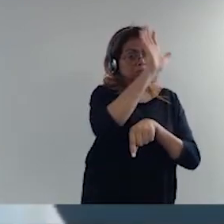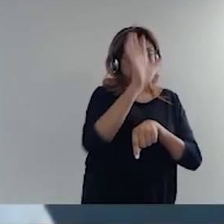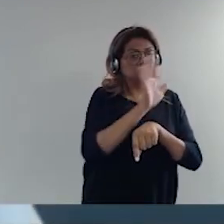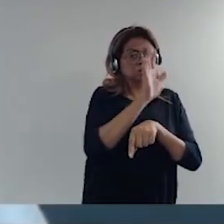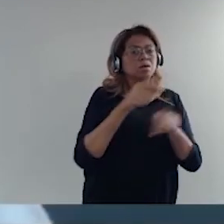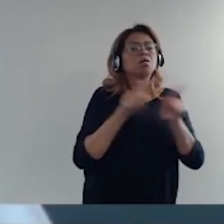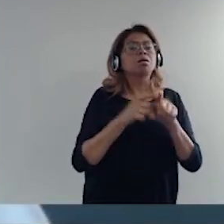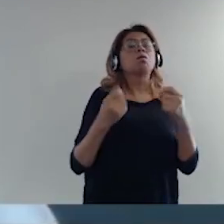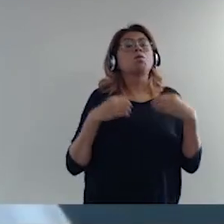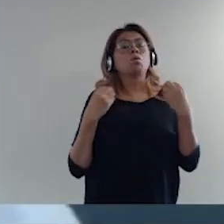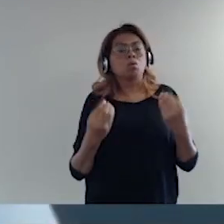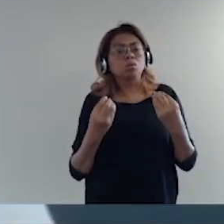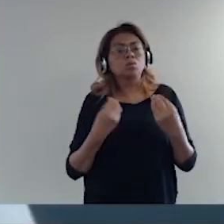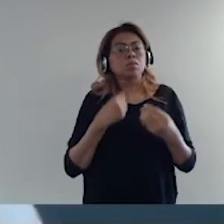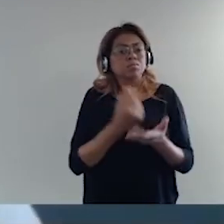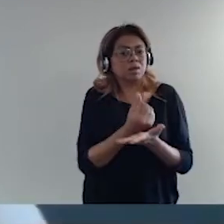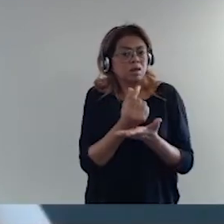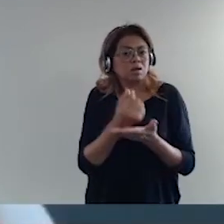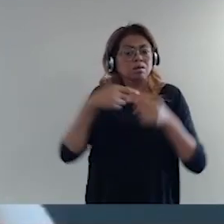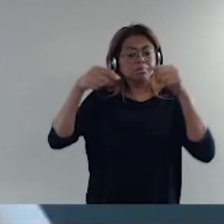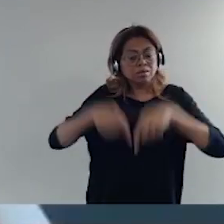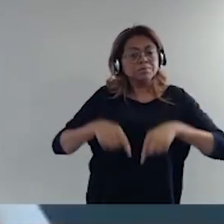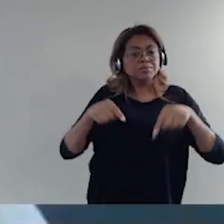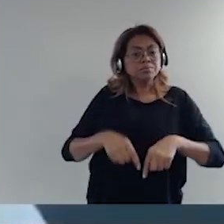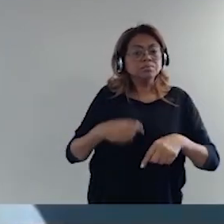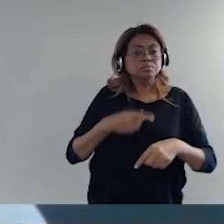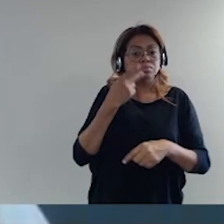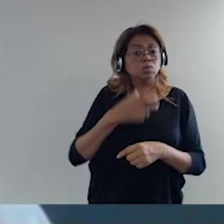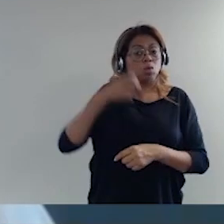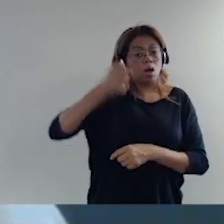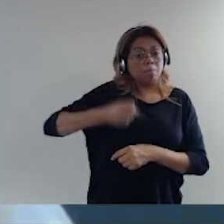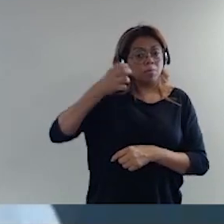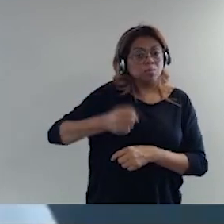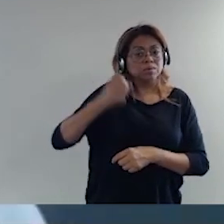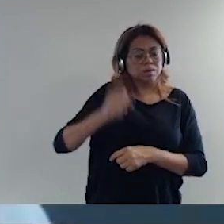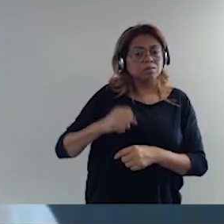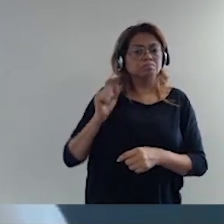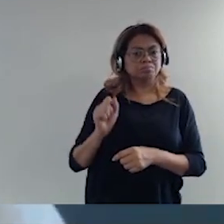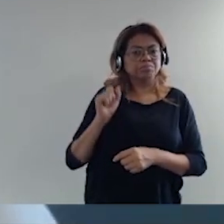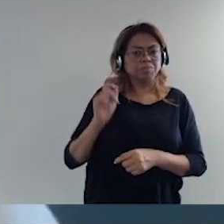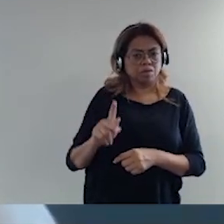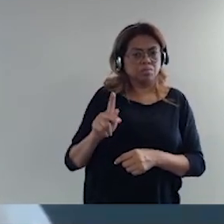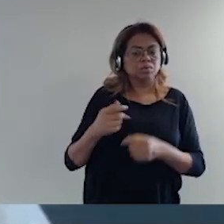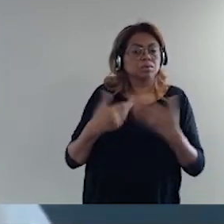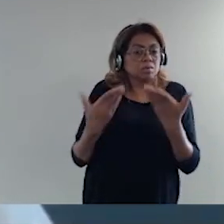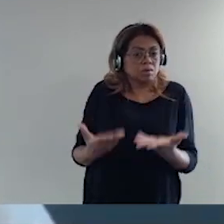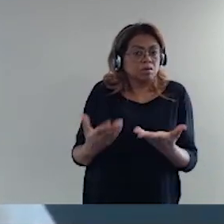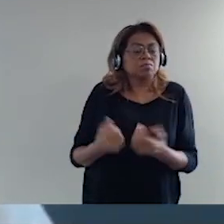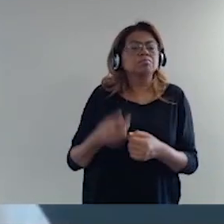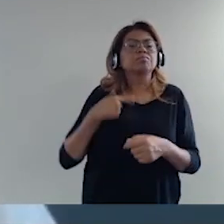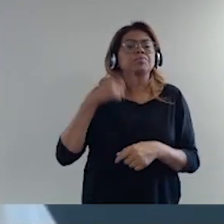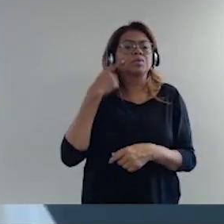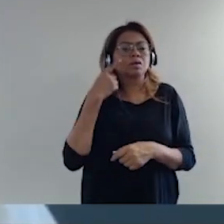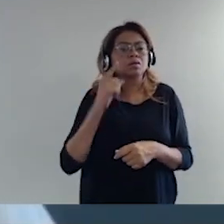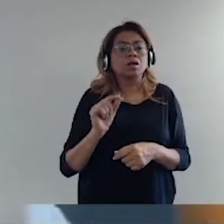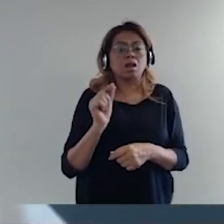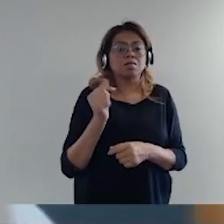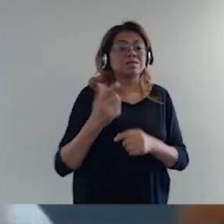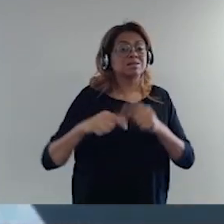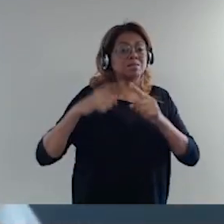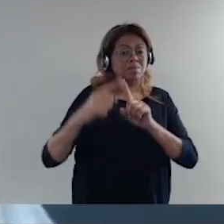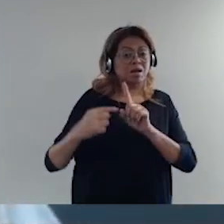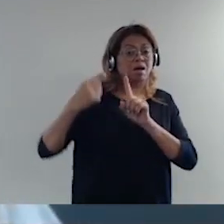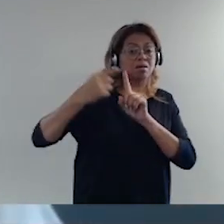com previdência social, que foi superavitária por décadas. Quer ver uma prova que ela foi superavitária? Não é?